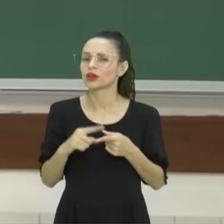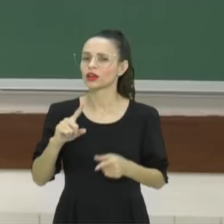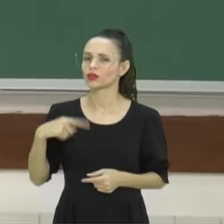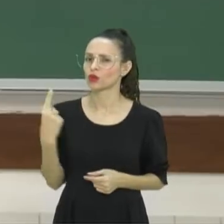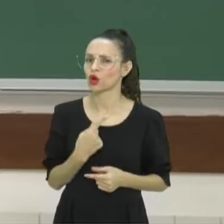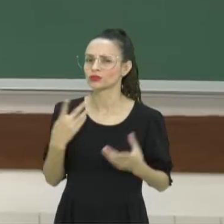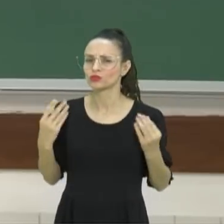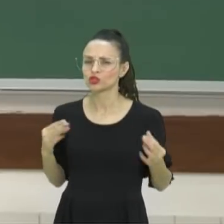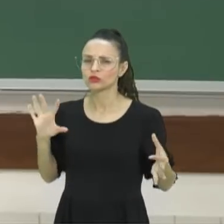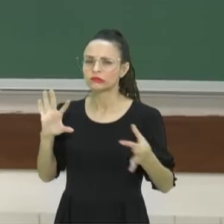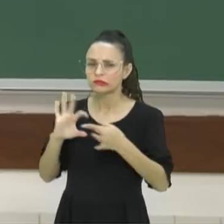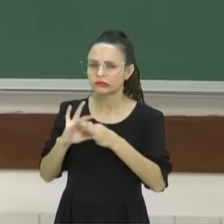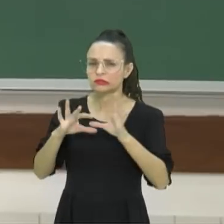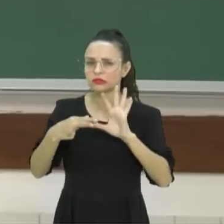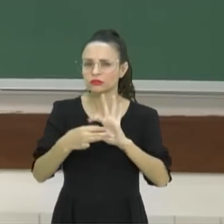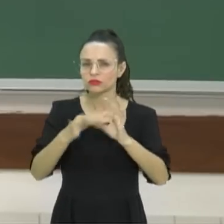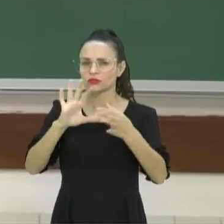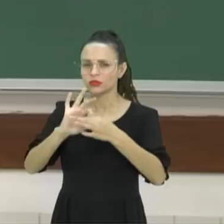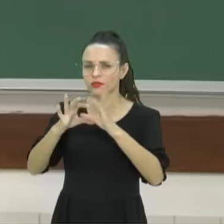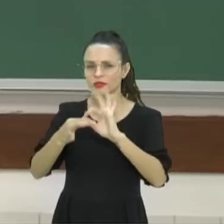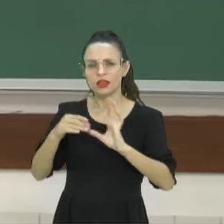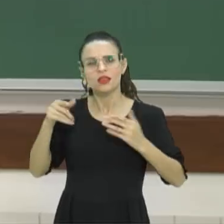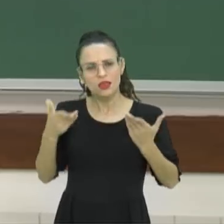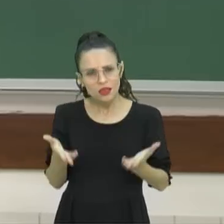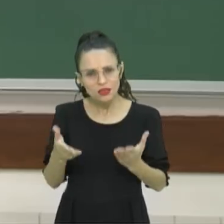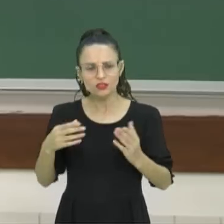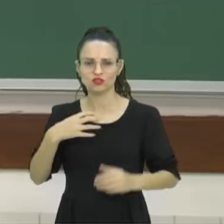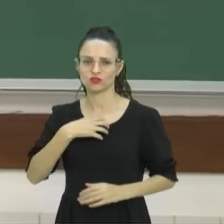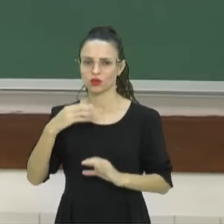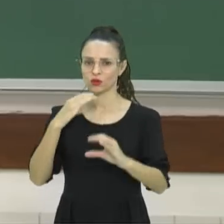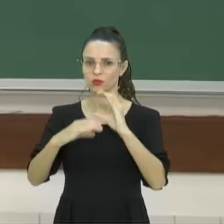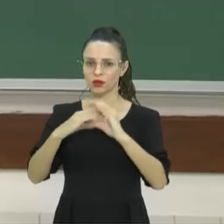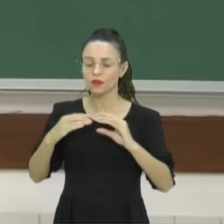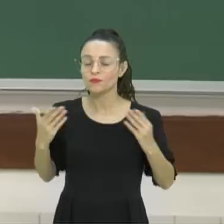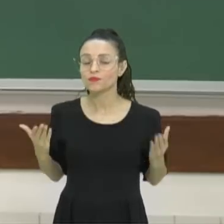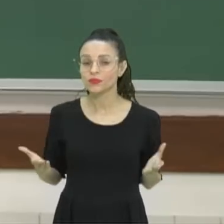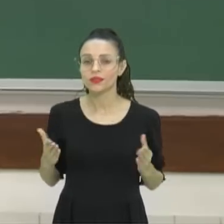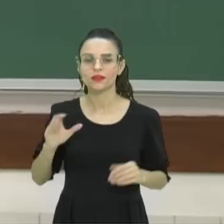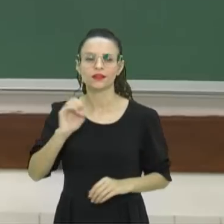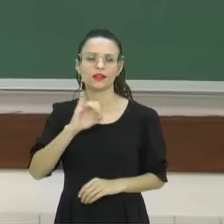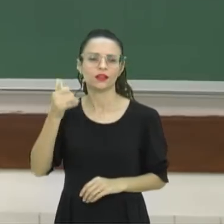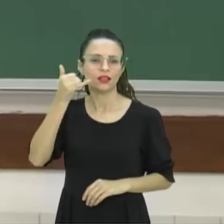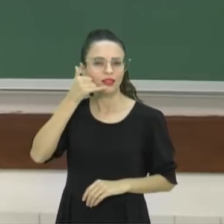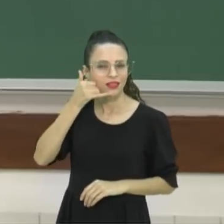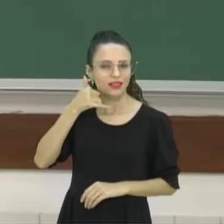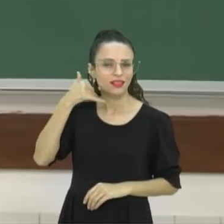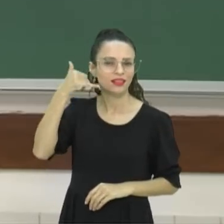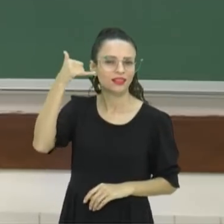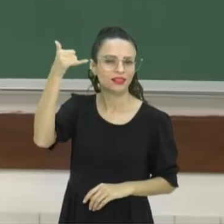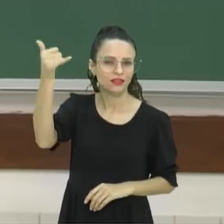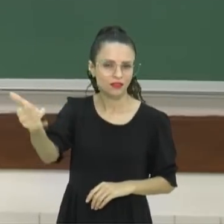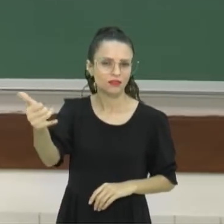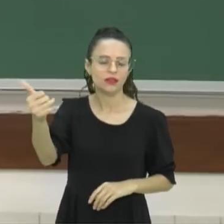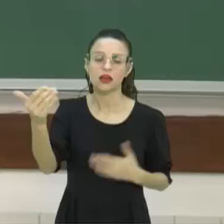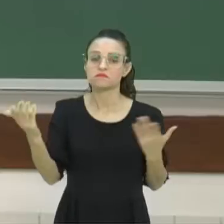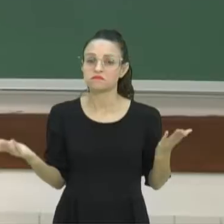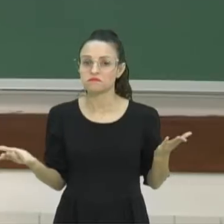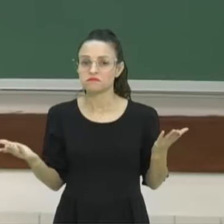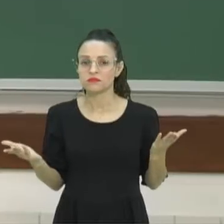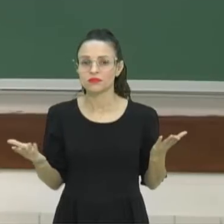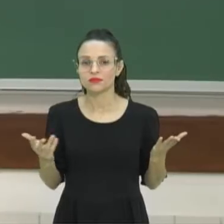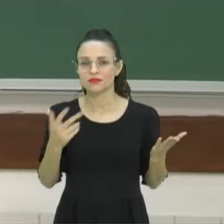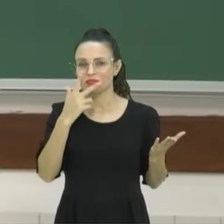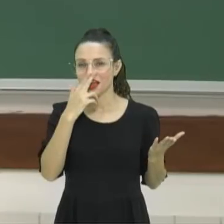muito conectados com essa forma de comunicação. Tudo bem que ligar no telefone celular talvez seja uma